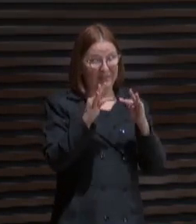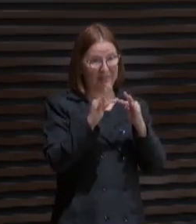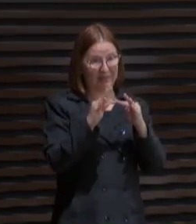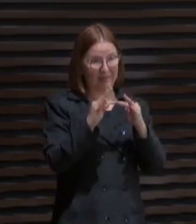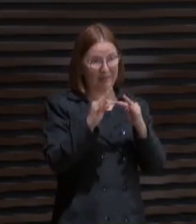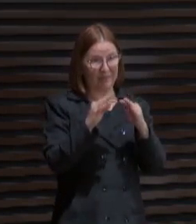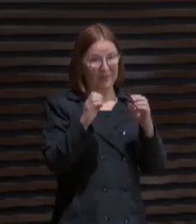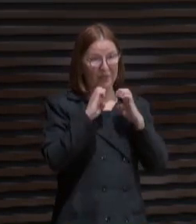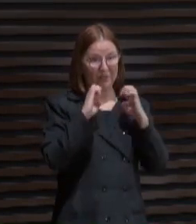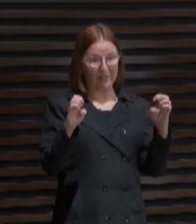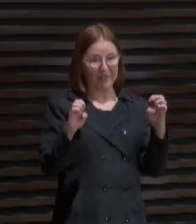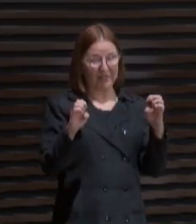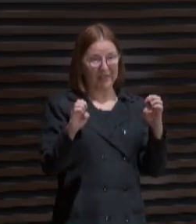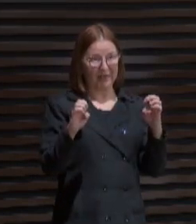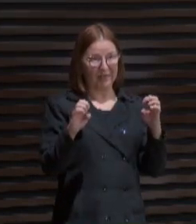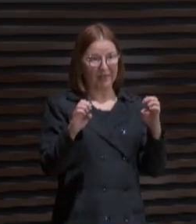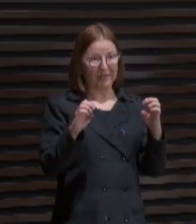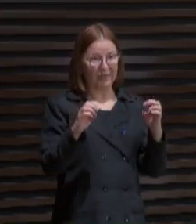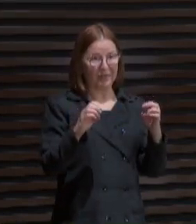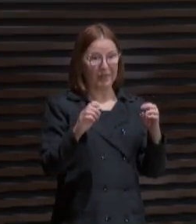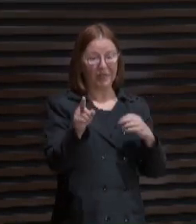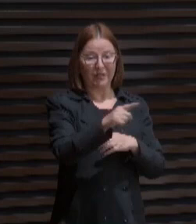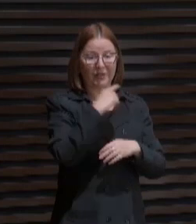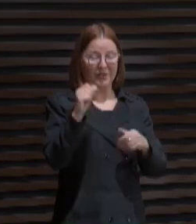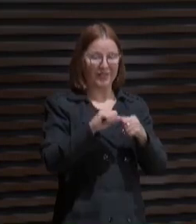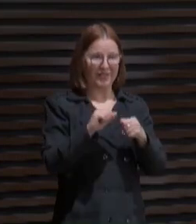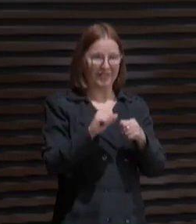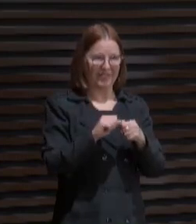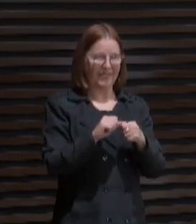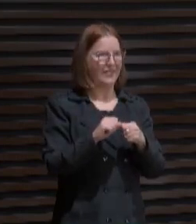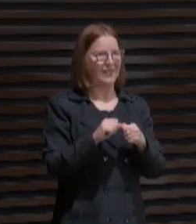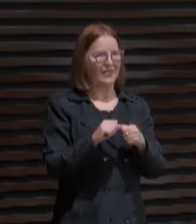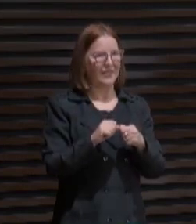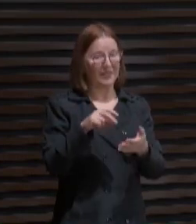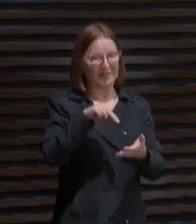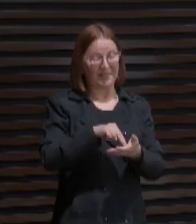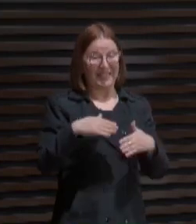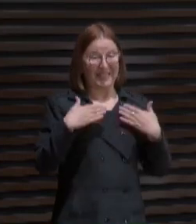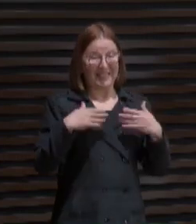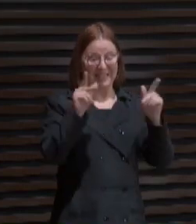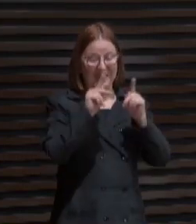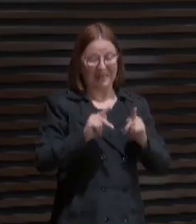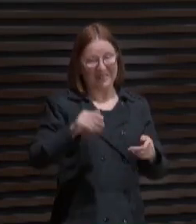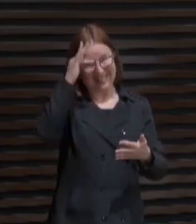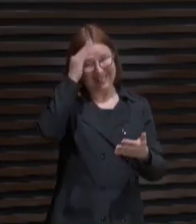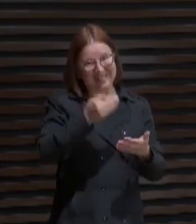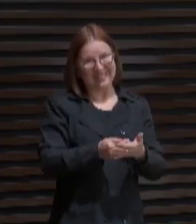igrejados, mas atuantes da alegria, da paz e da fé no mundo em